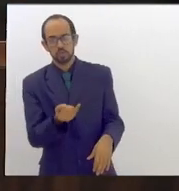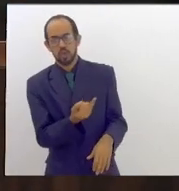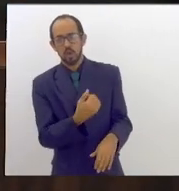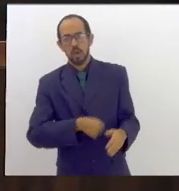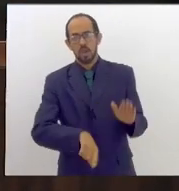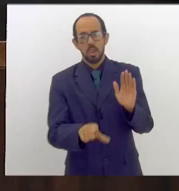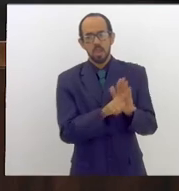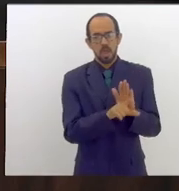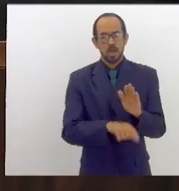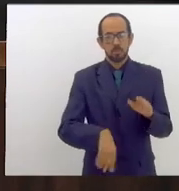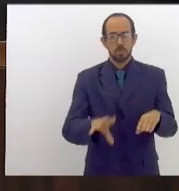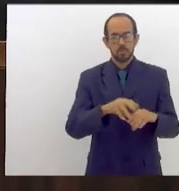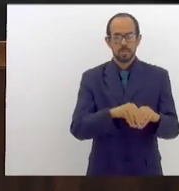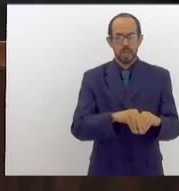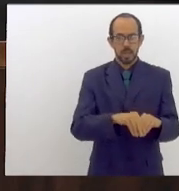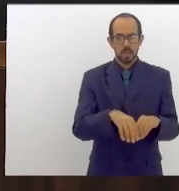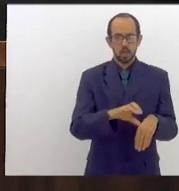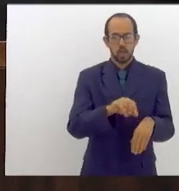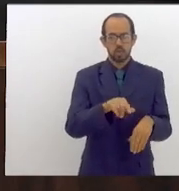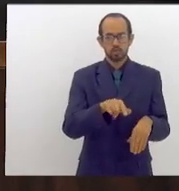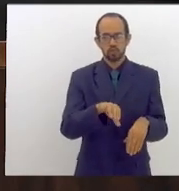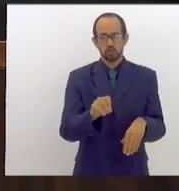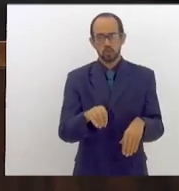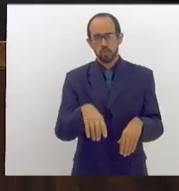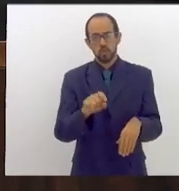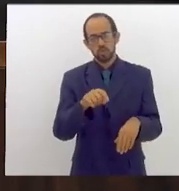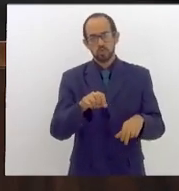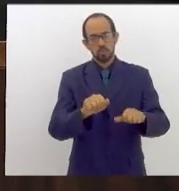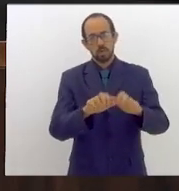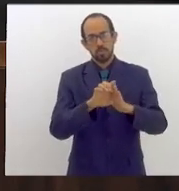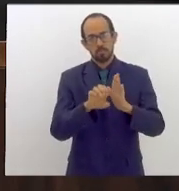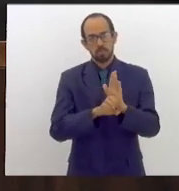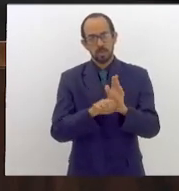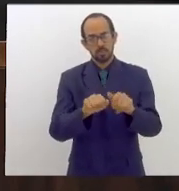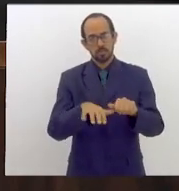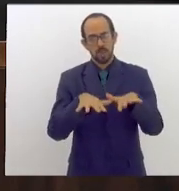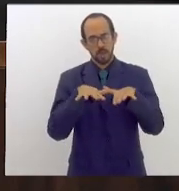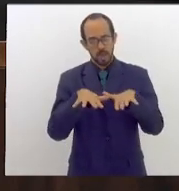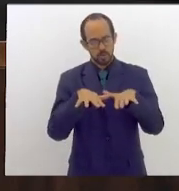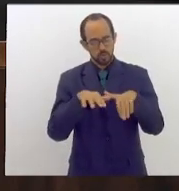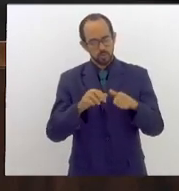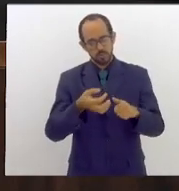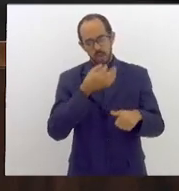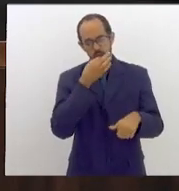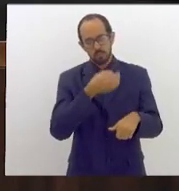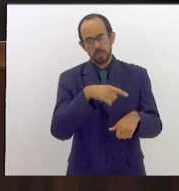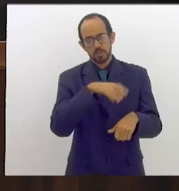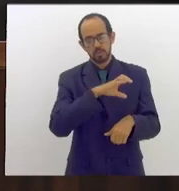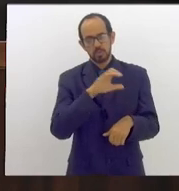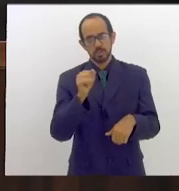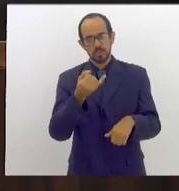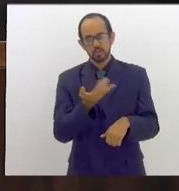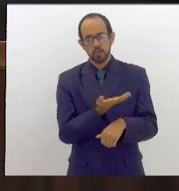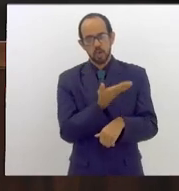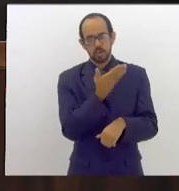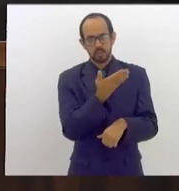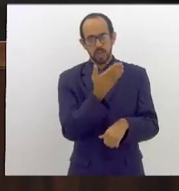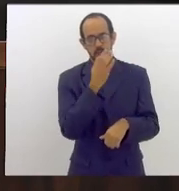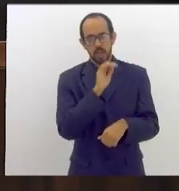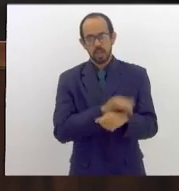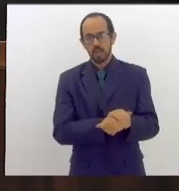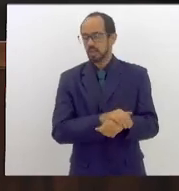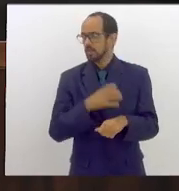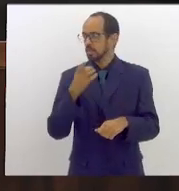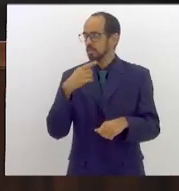condicional complementar de código orçamento sobre as emendas de plenário para emitir pela parecer pela comissão de construção de Justiça Deputado